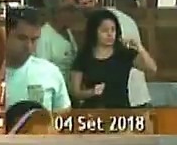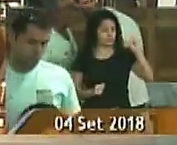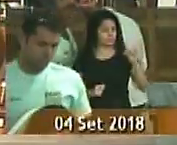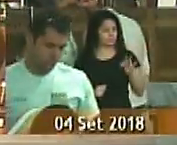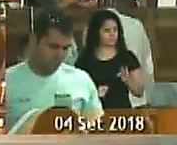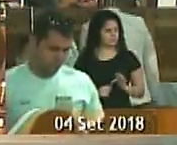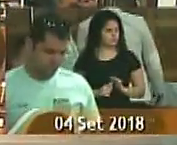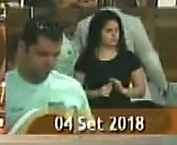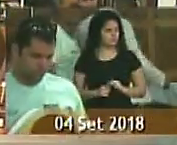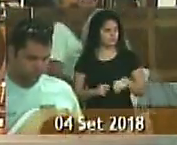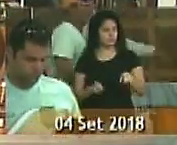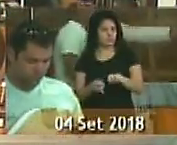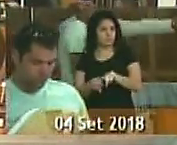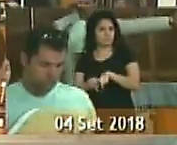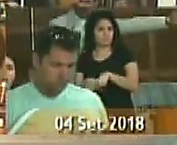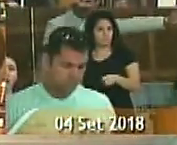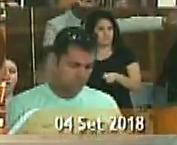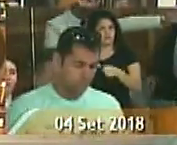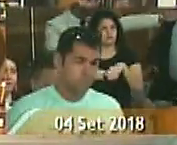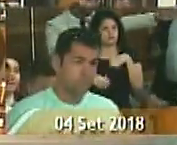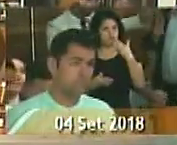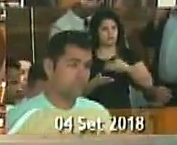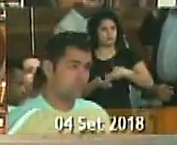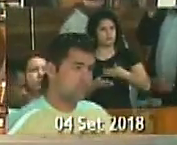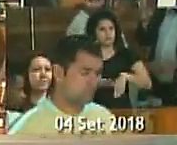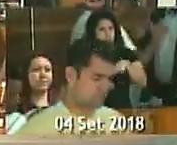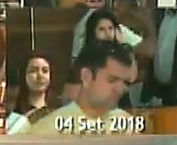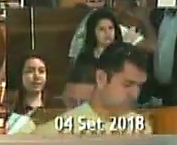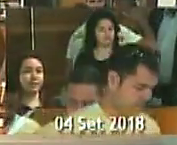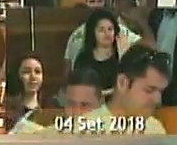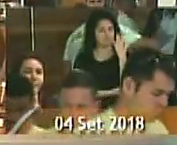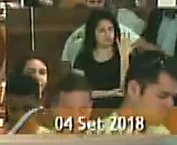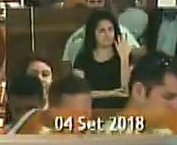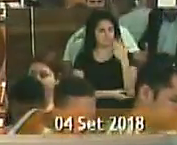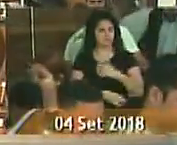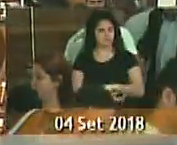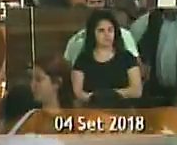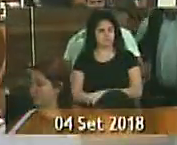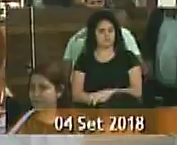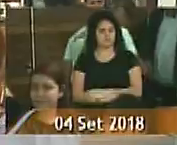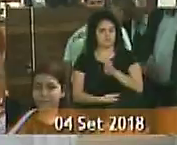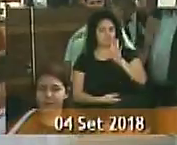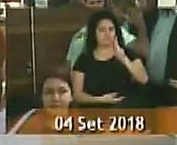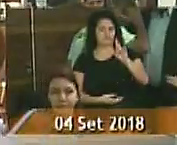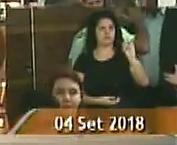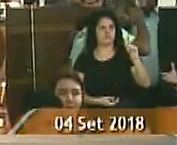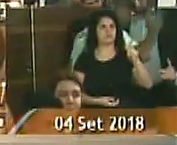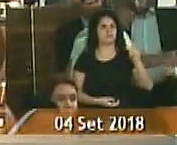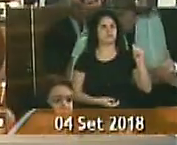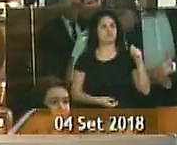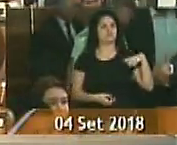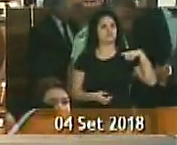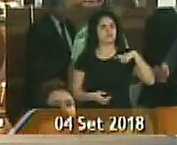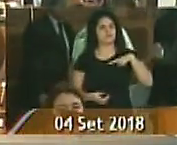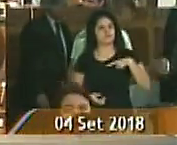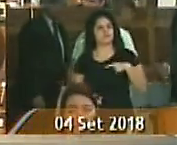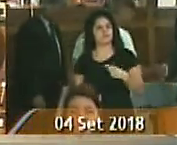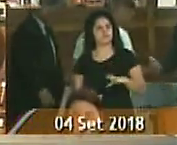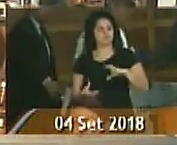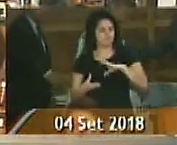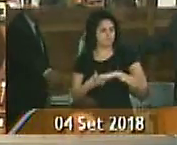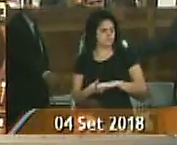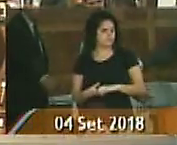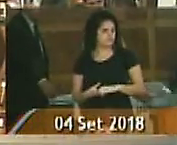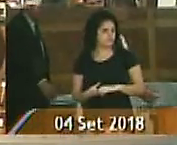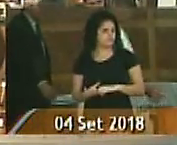Trânsito e uma parceria junto à Secretaria de Meio Ambiente. A Brigada possui um acordo de cooperação